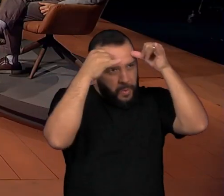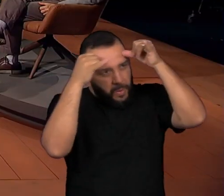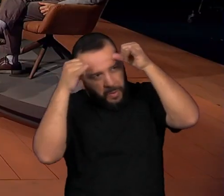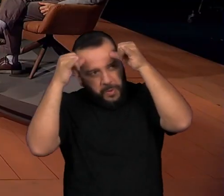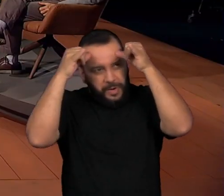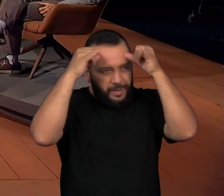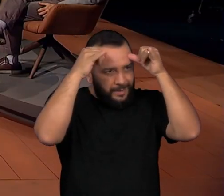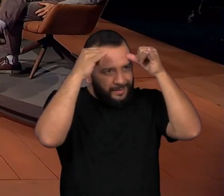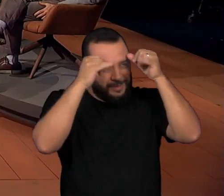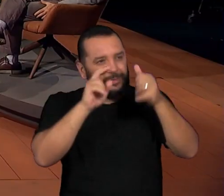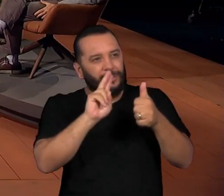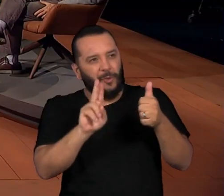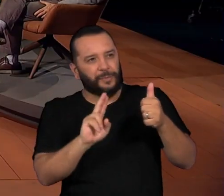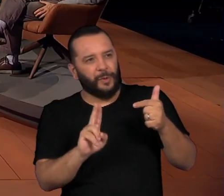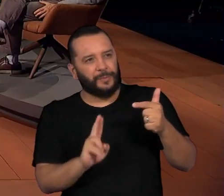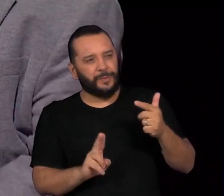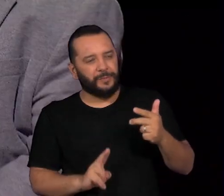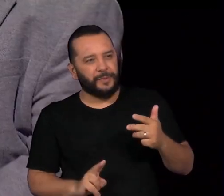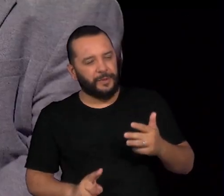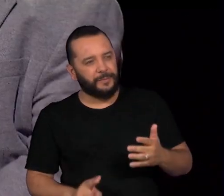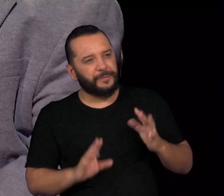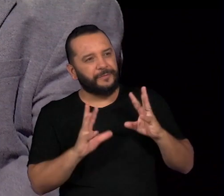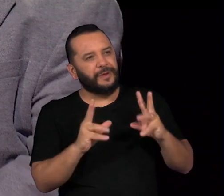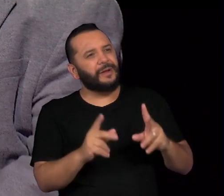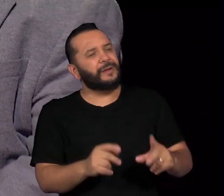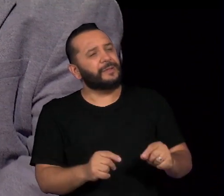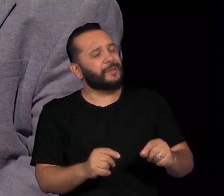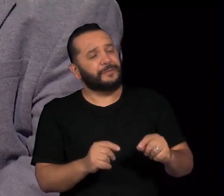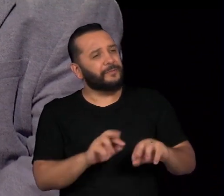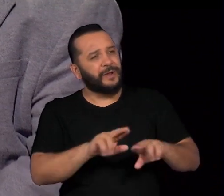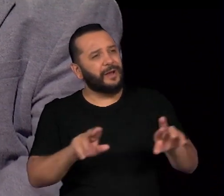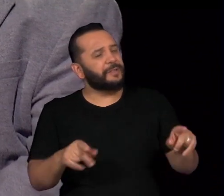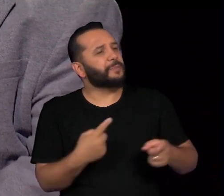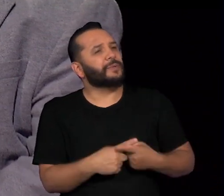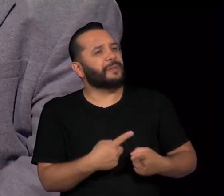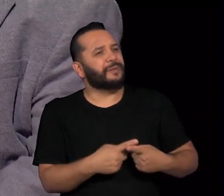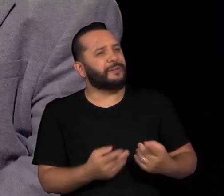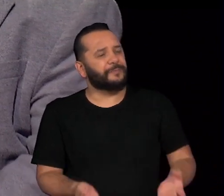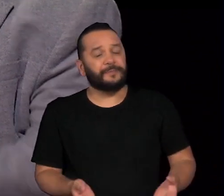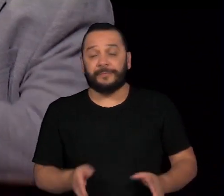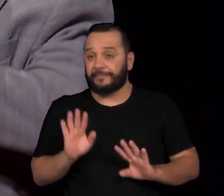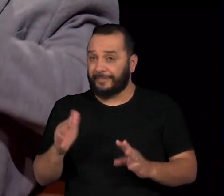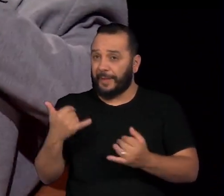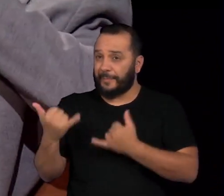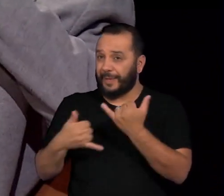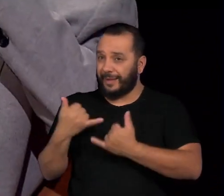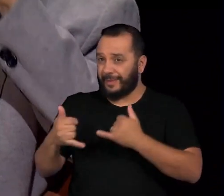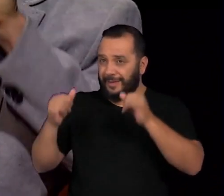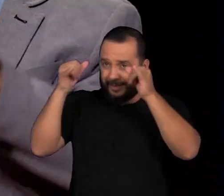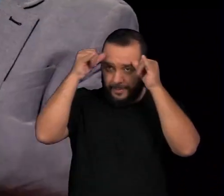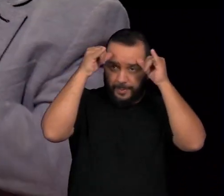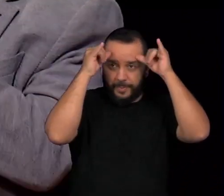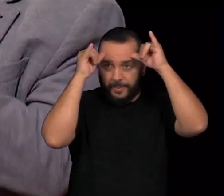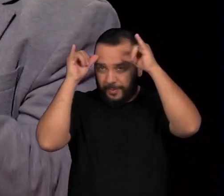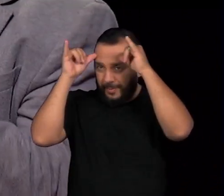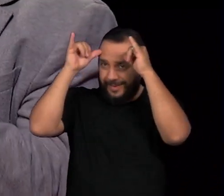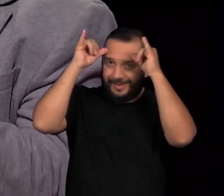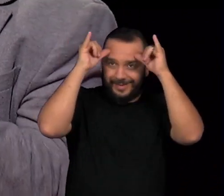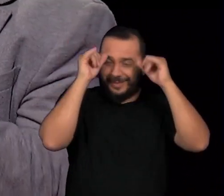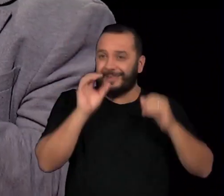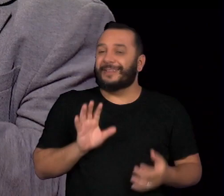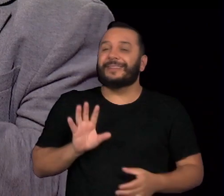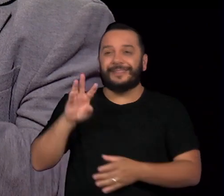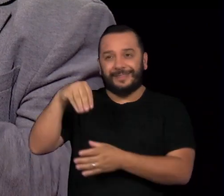boi castanho tal é então o o a brincadeira do boi dentro do do estudo que eu ando